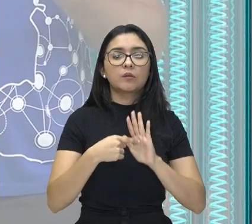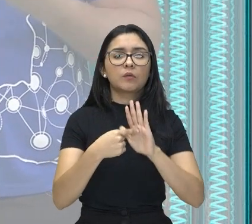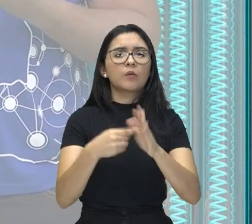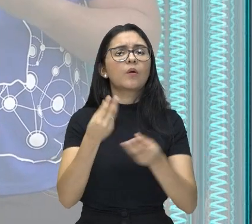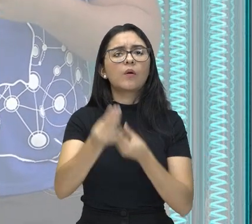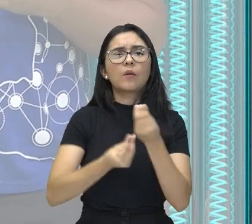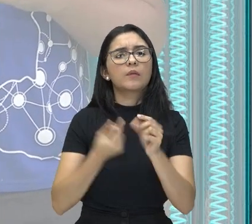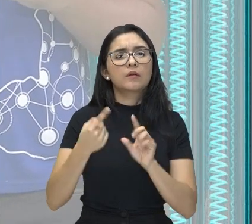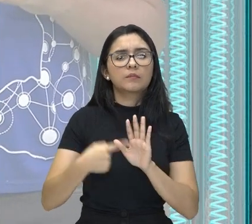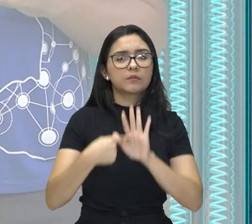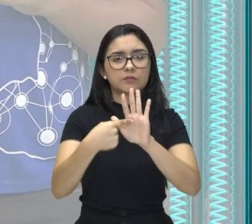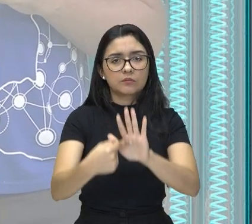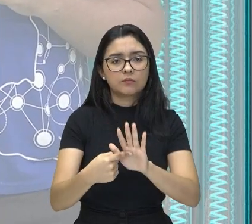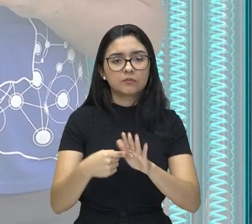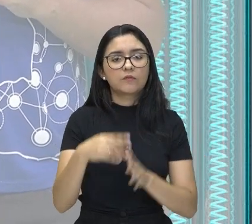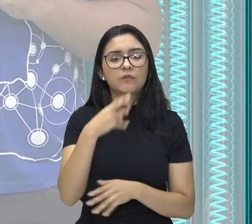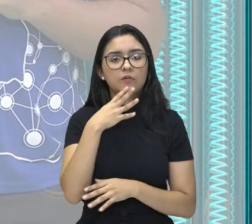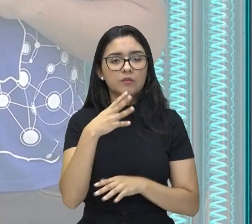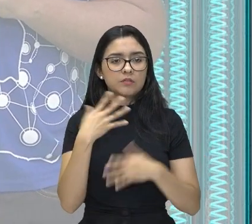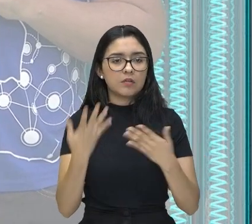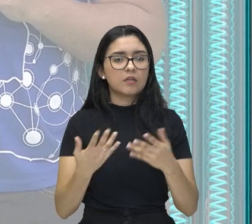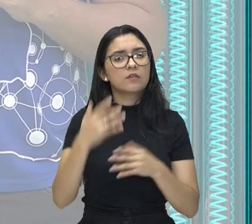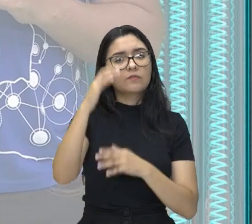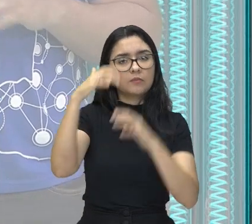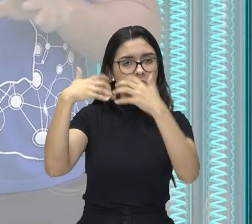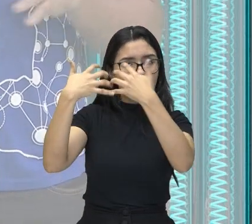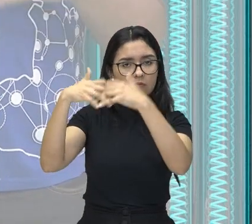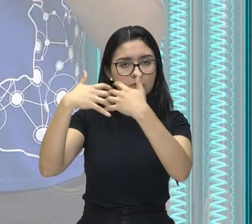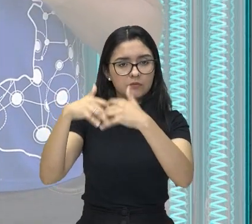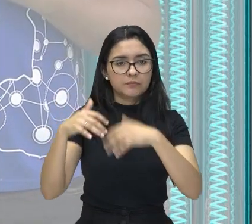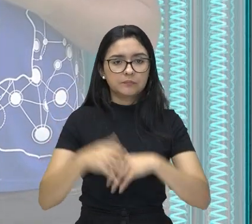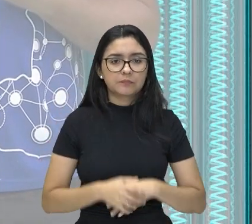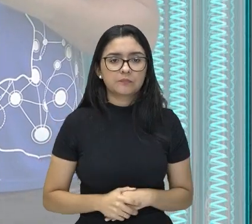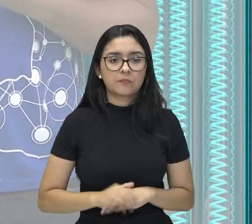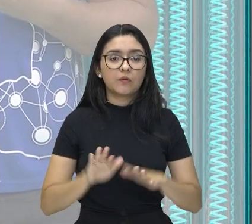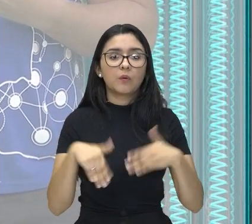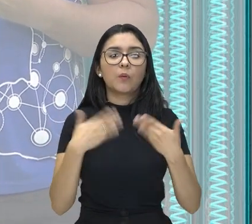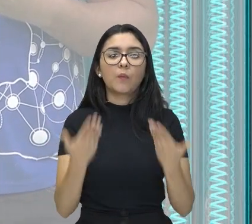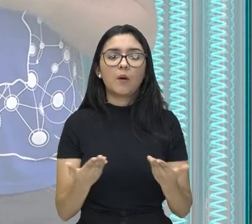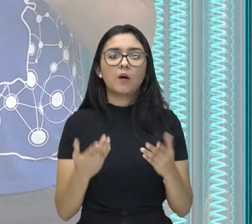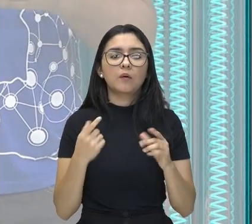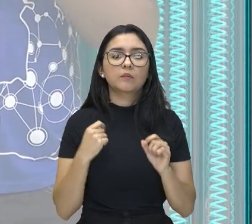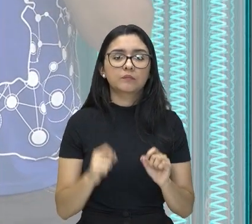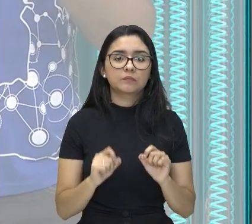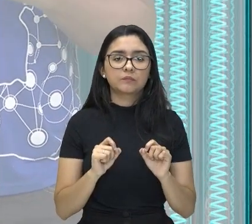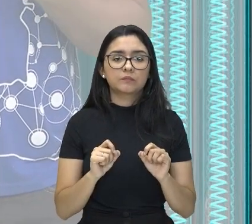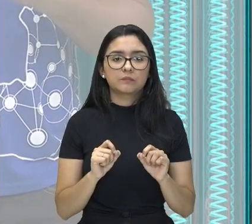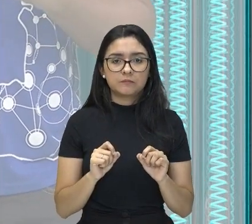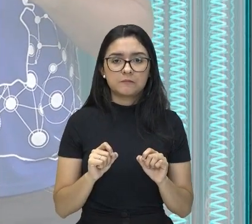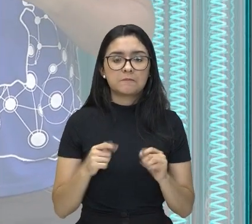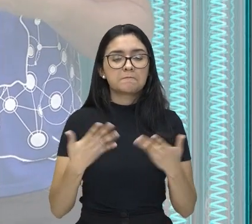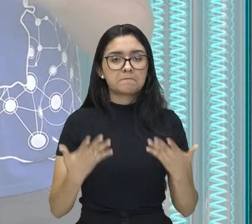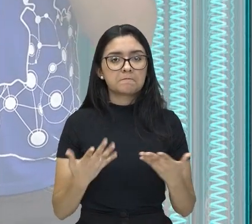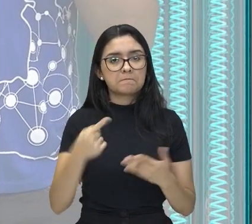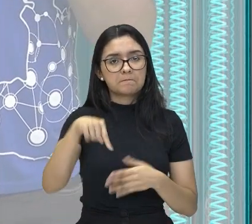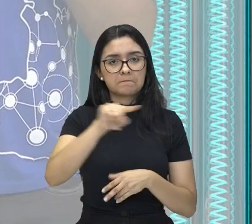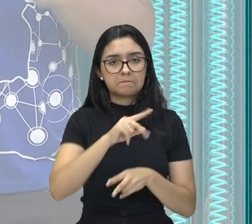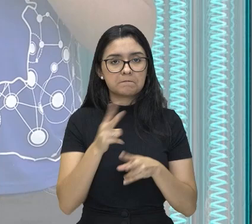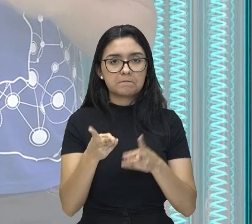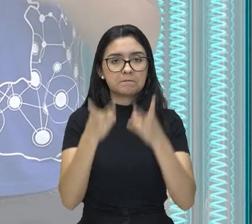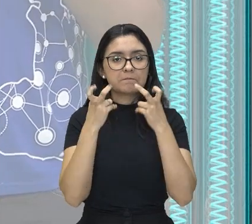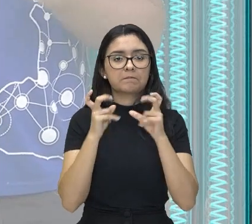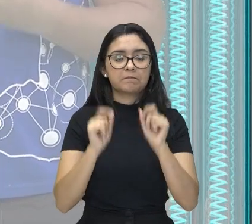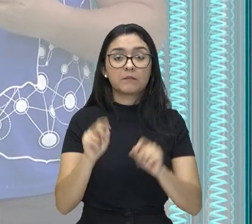vamos conhecer e refletir exatamente esse questionamento. Quais enunciados, certo? Eu quero que vocês observem,